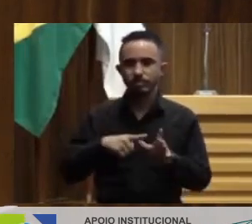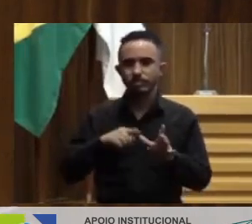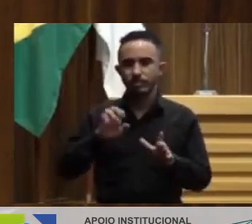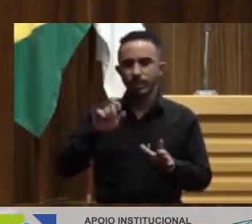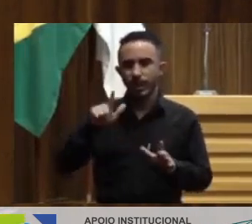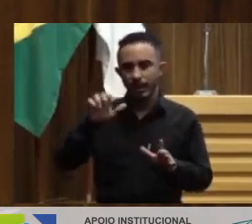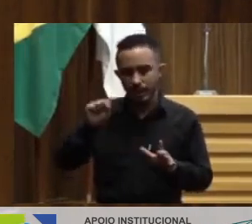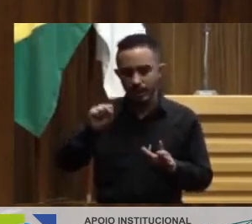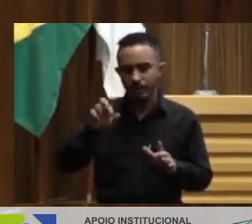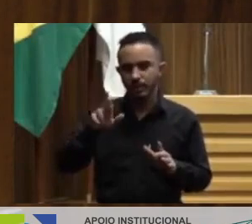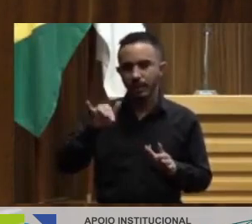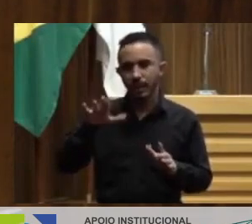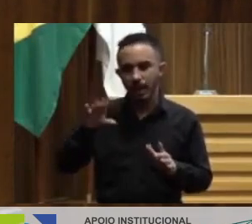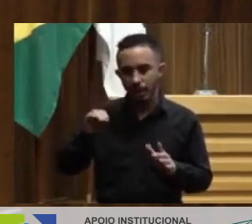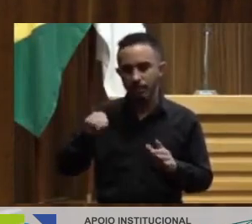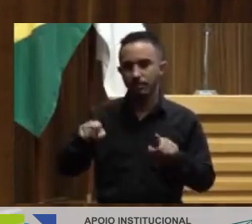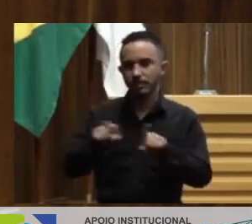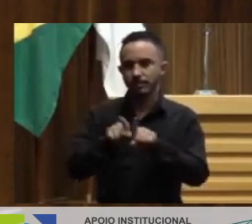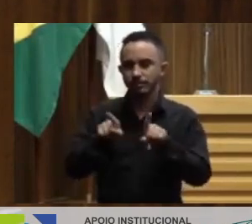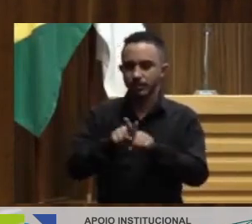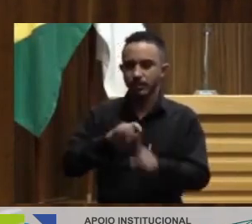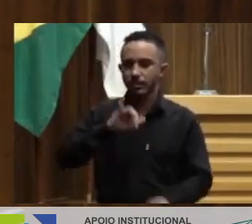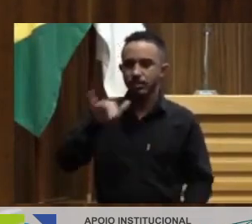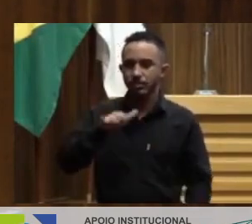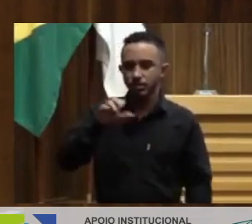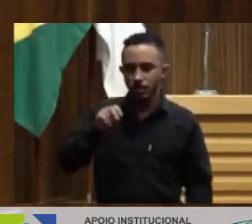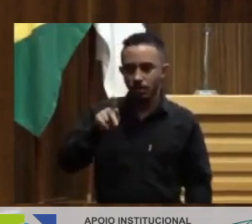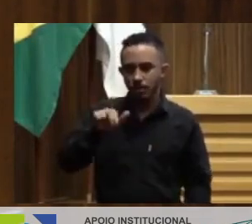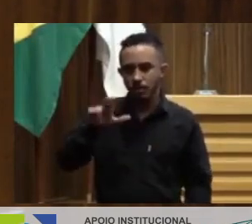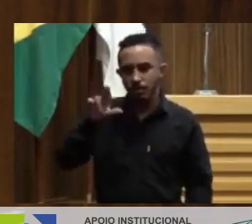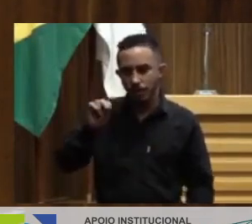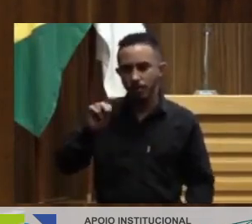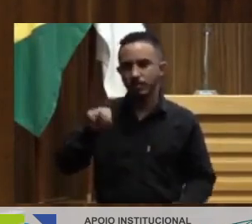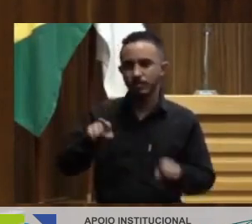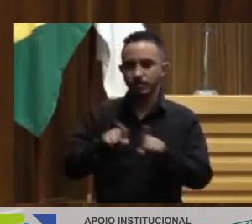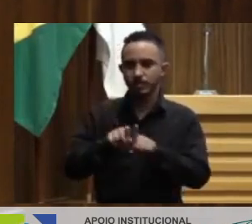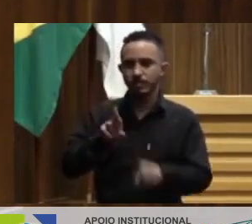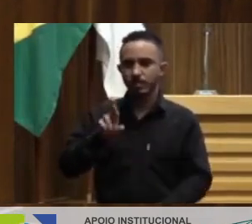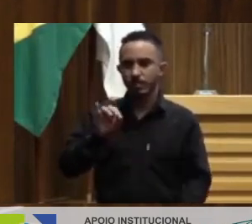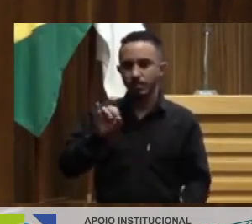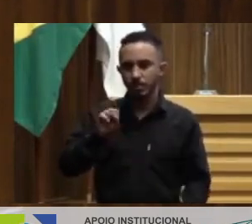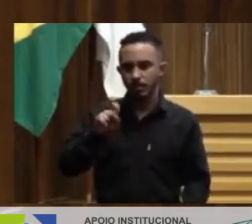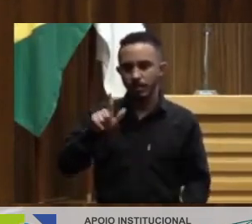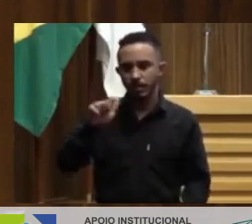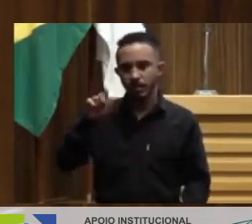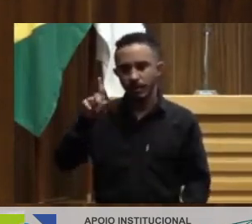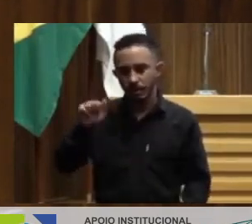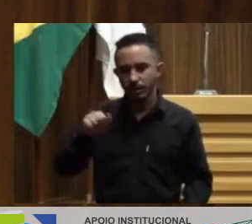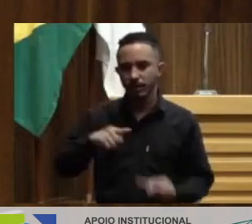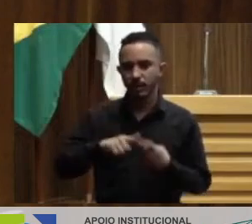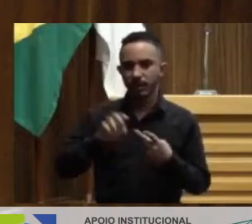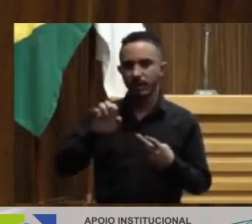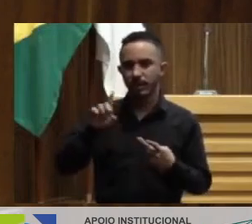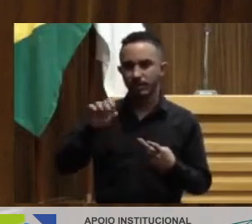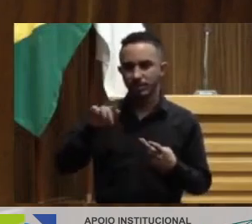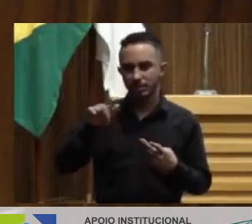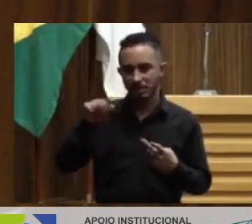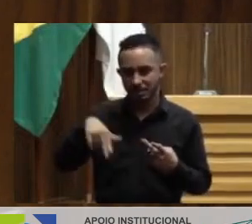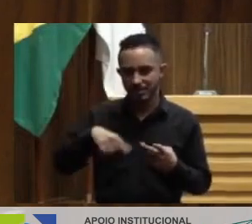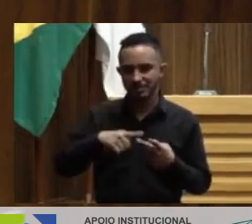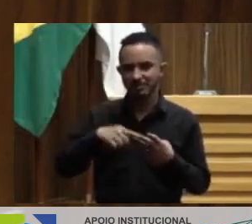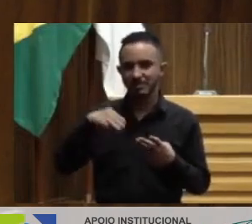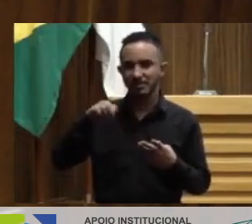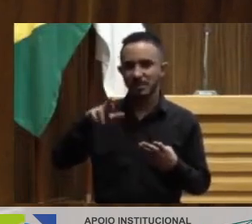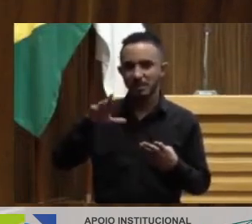de Souza, da FINESP, João Paulo Klein Bing, Rosilda Prats, Edmilson Gama, Marcos